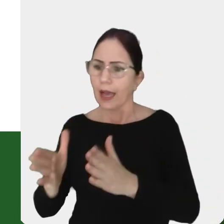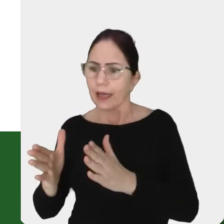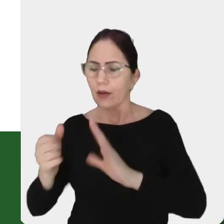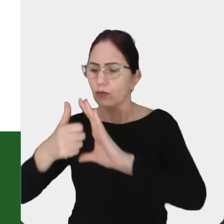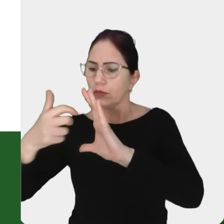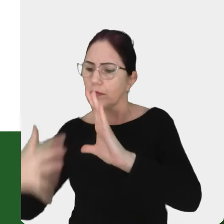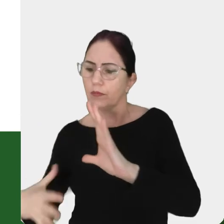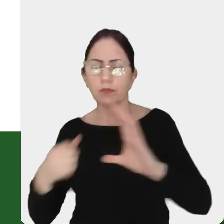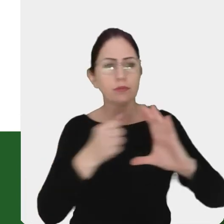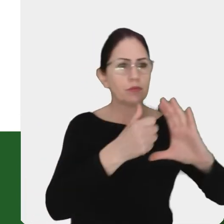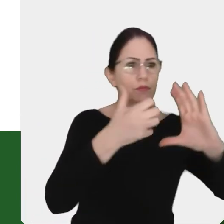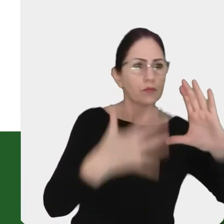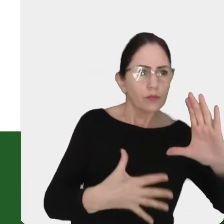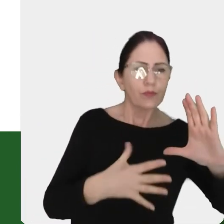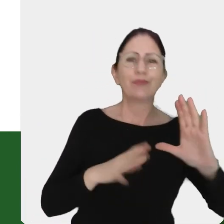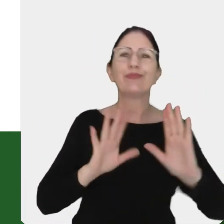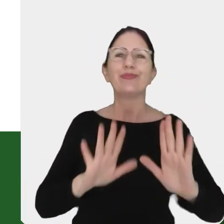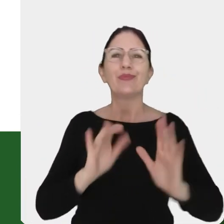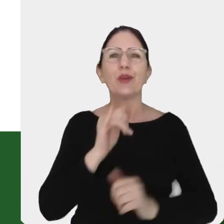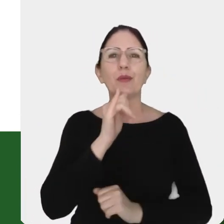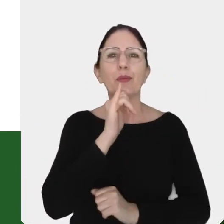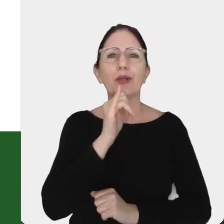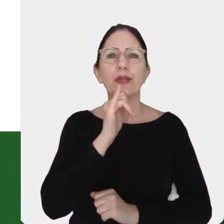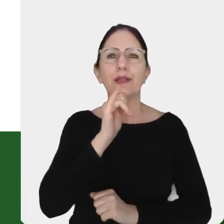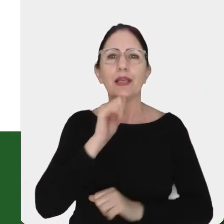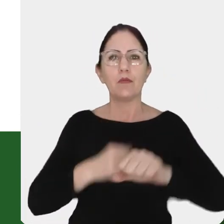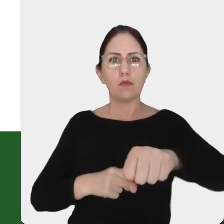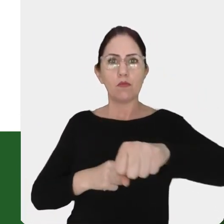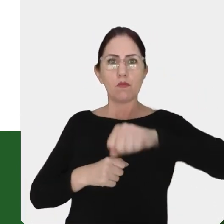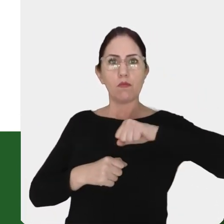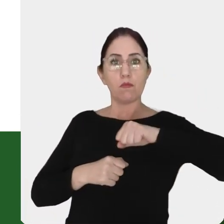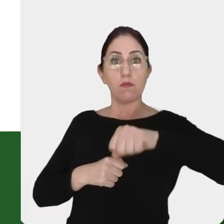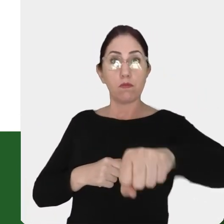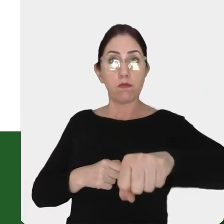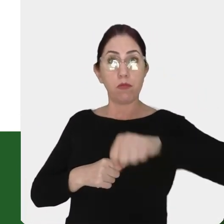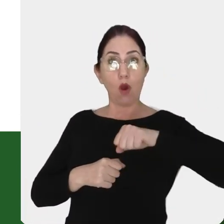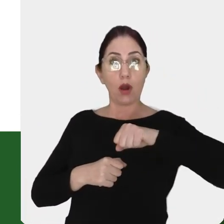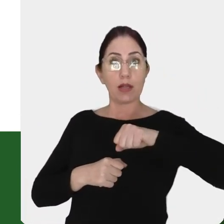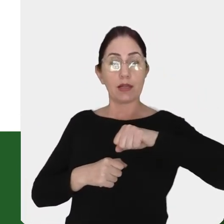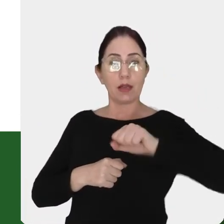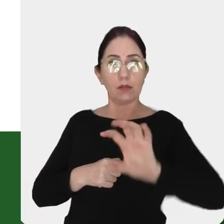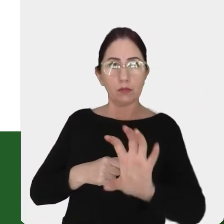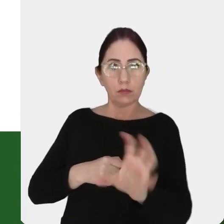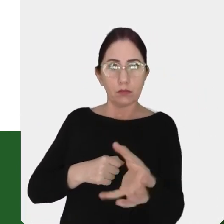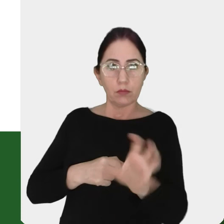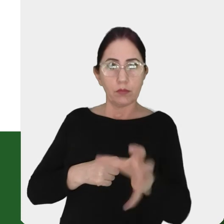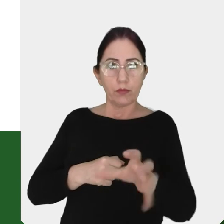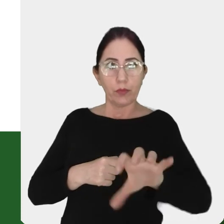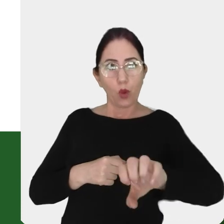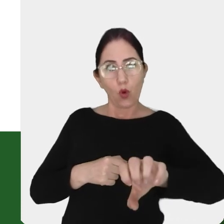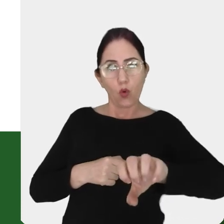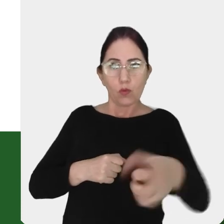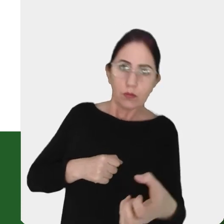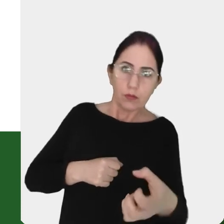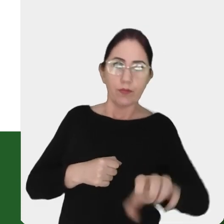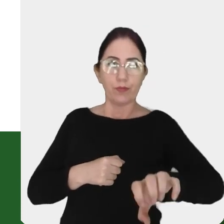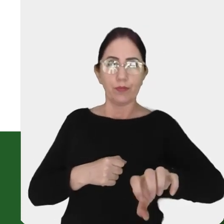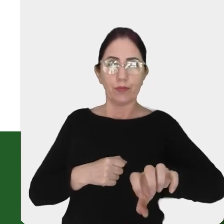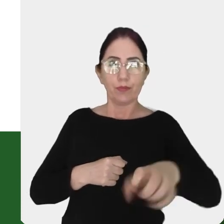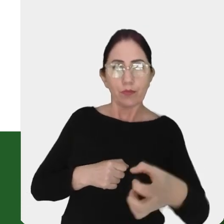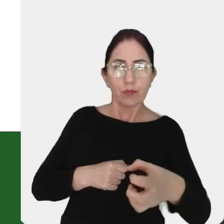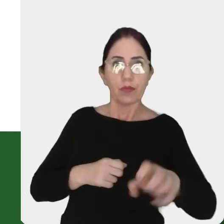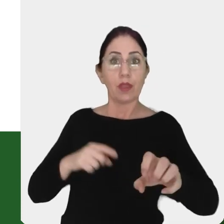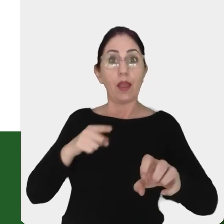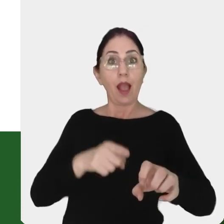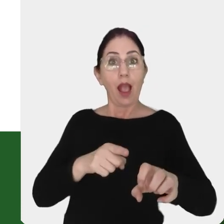estão interagindo. A interface física, né, por exemplo, uma maçaneta. A maçaneta não é uma mão, né, como uma